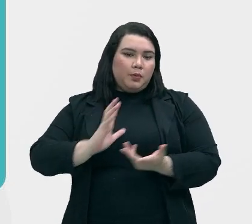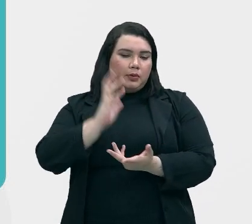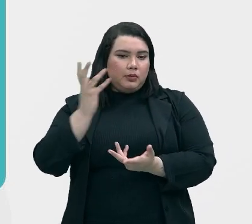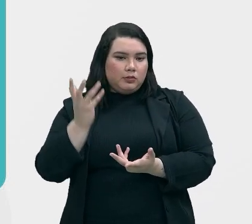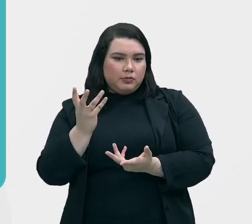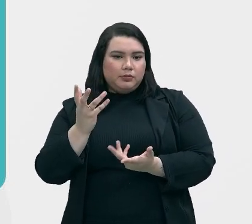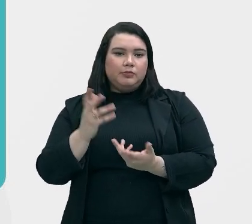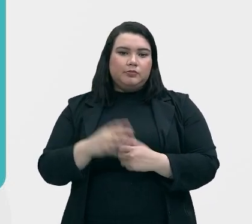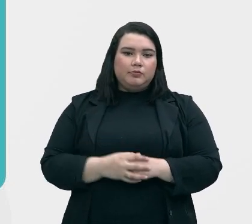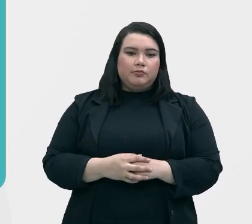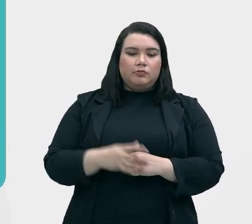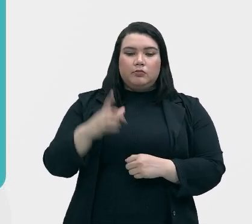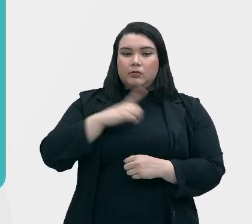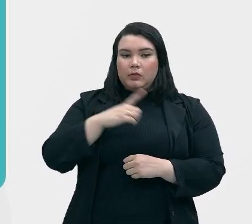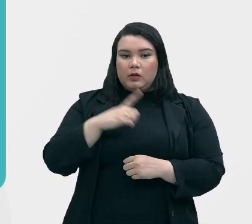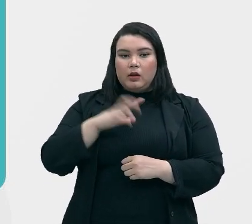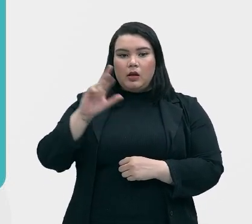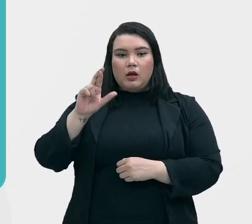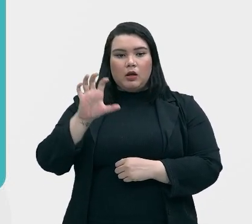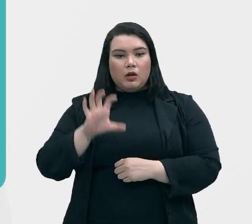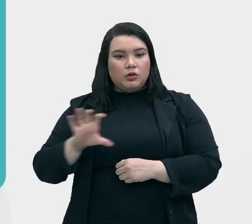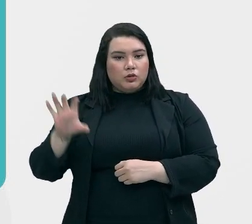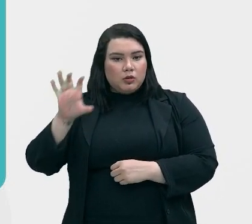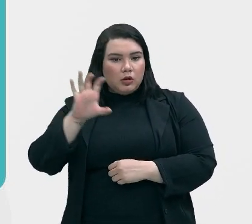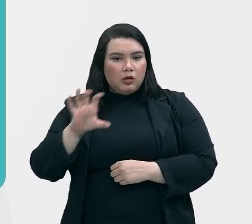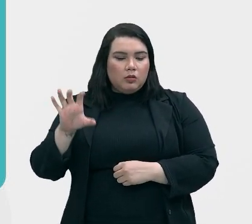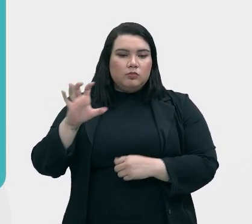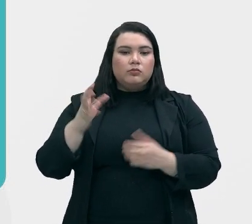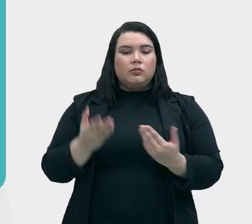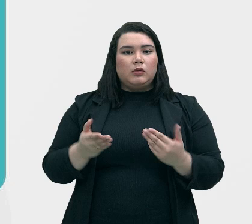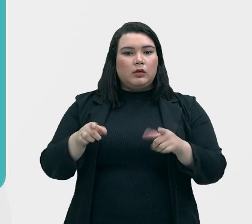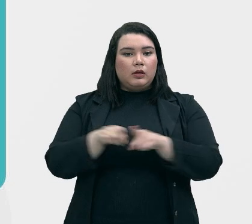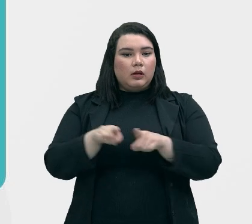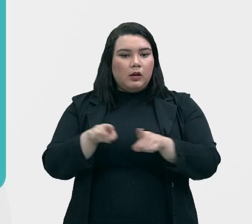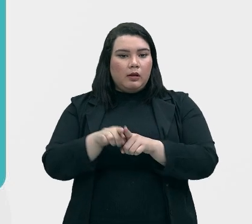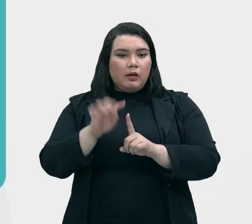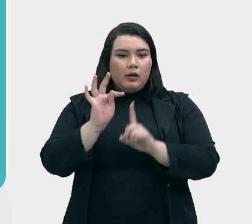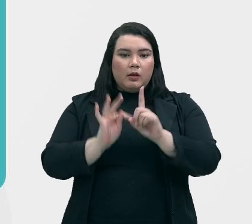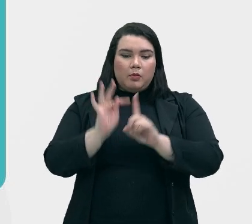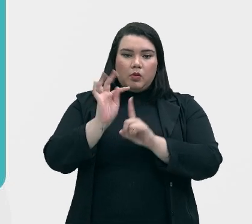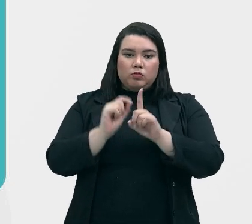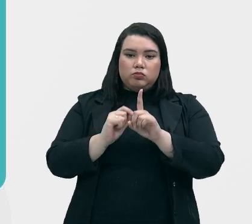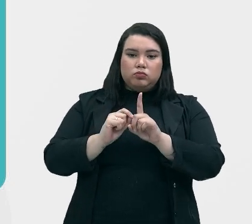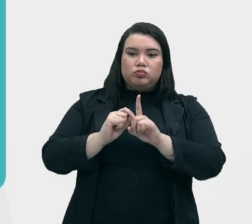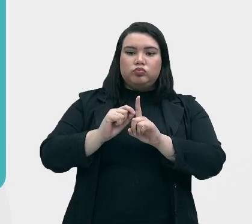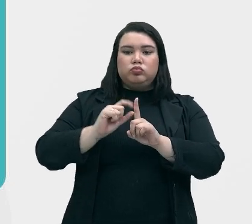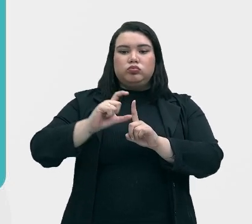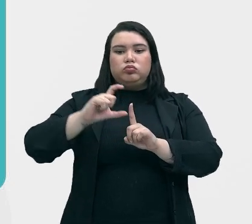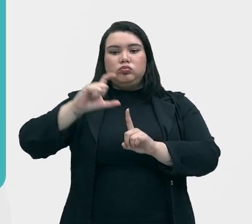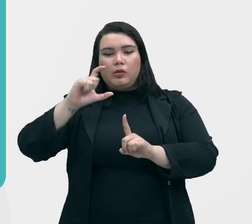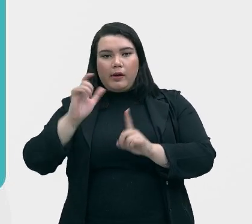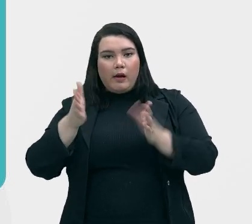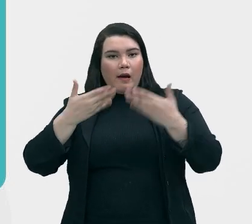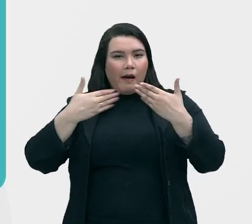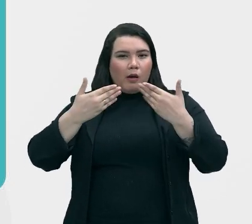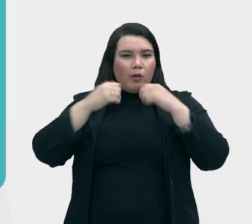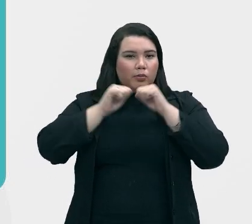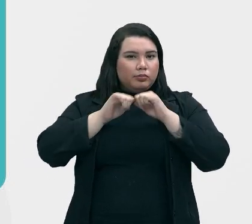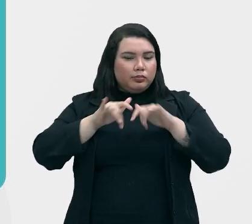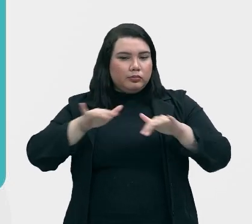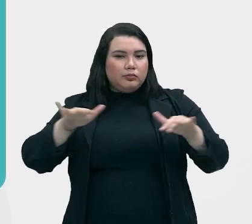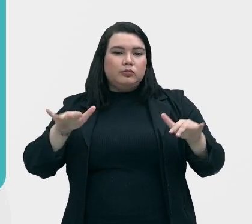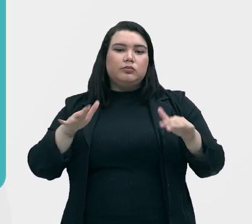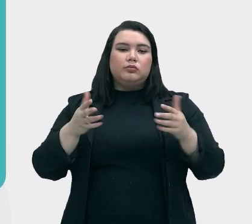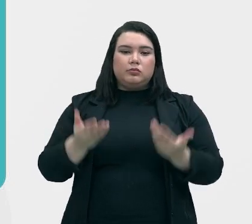mudanças climáticas regionais, o aumento da temperatura pode gerar ondas de calor, né?